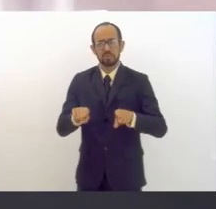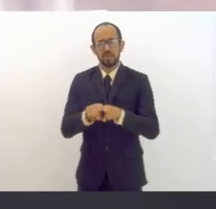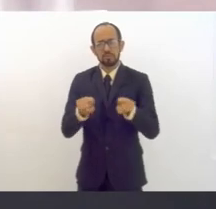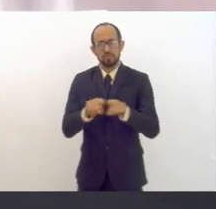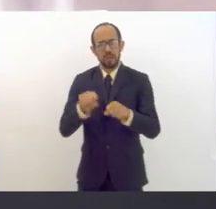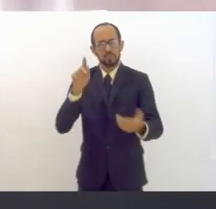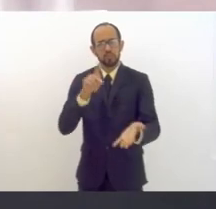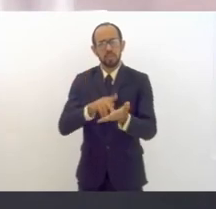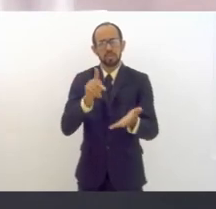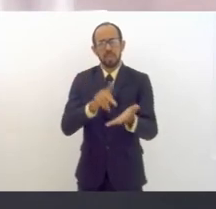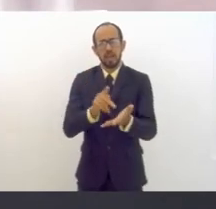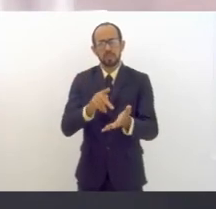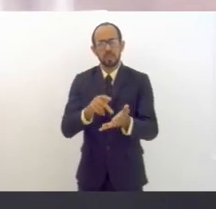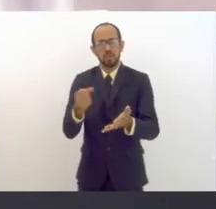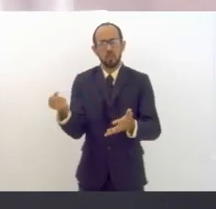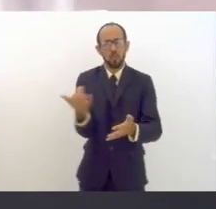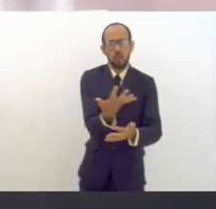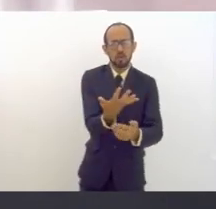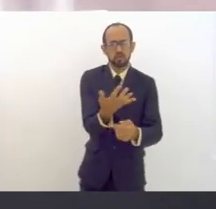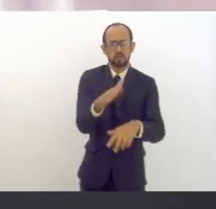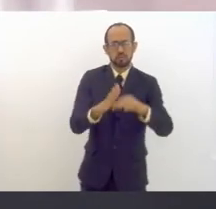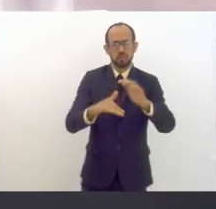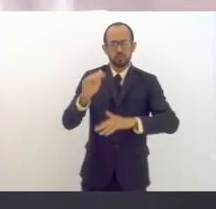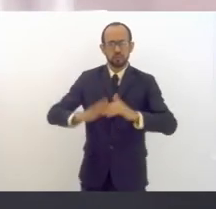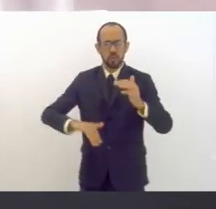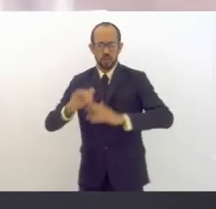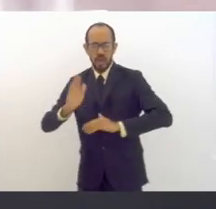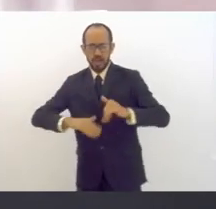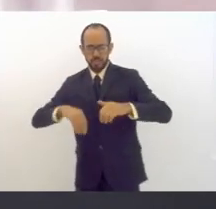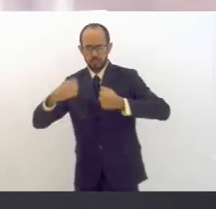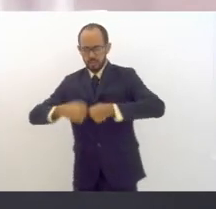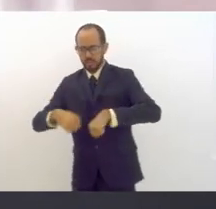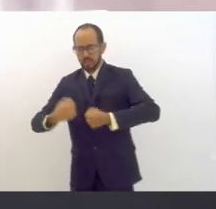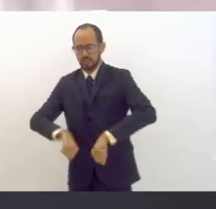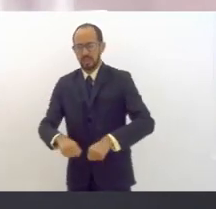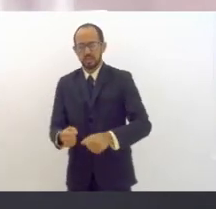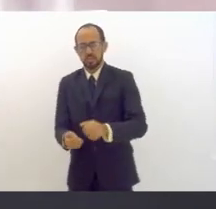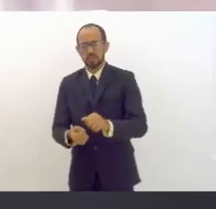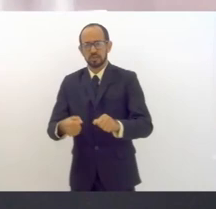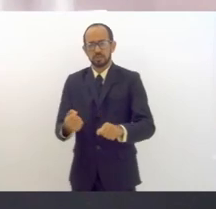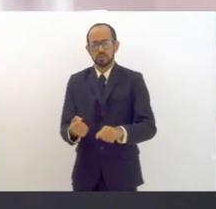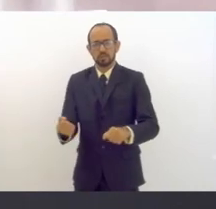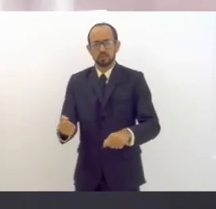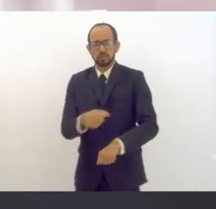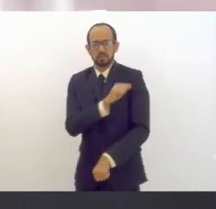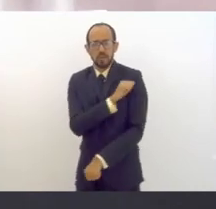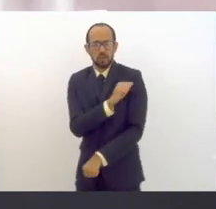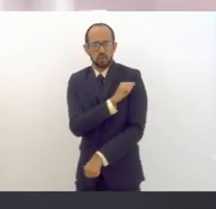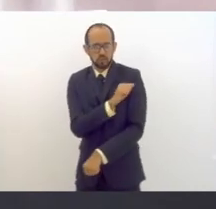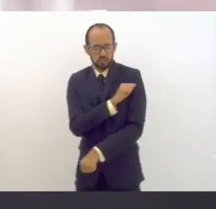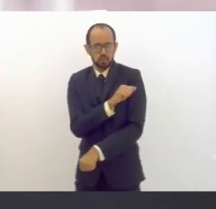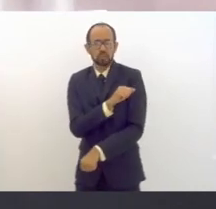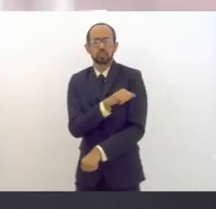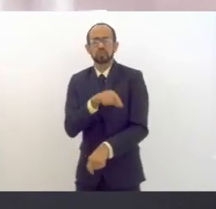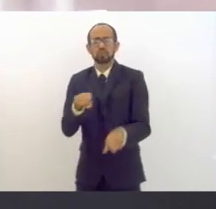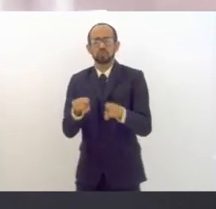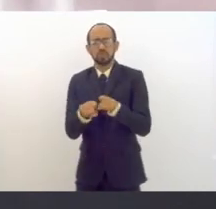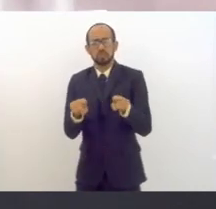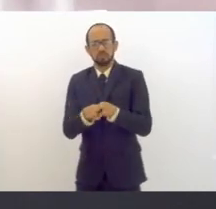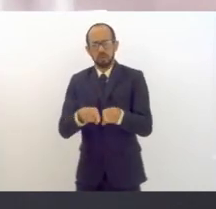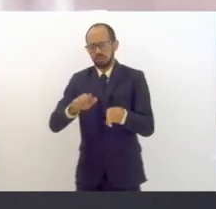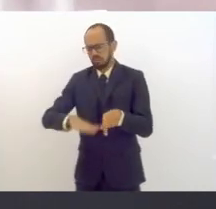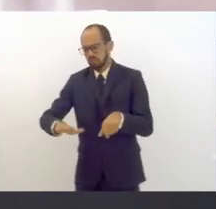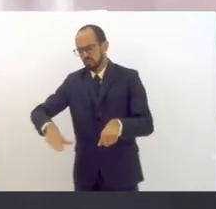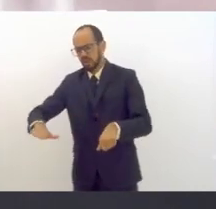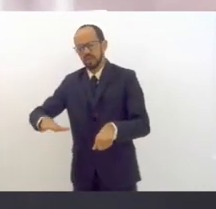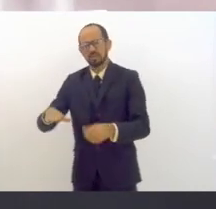fato, um quantitativo de profissionais condizentes com as necessidades não só da nossa rede, mas da nossa infância, da